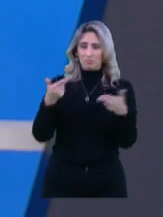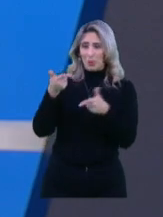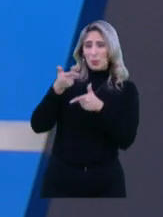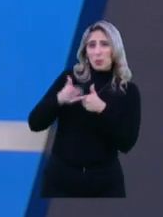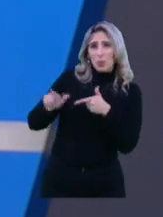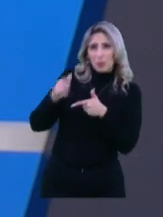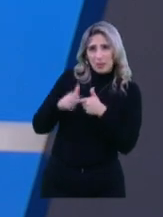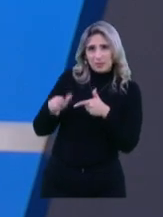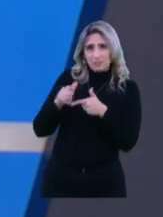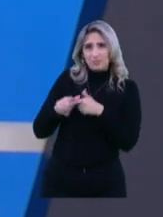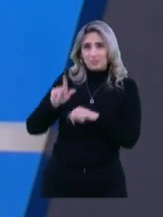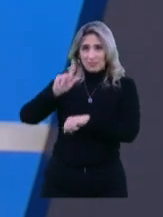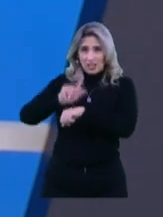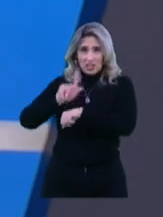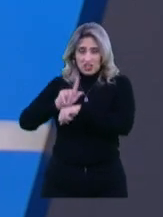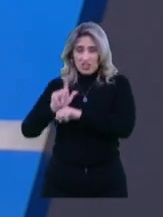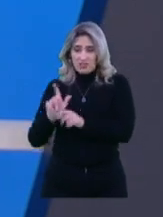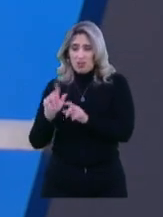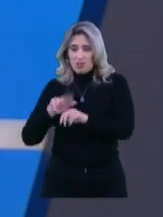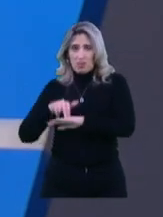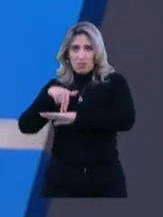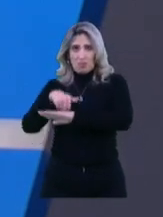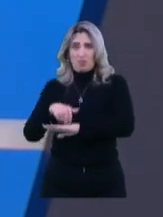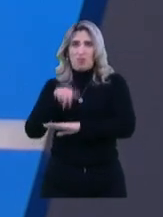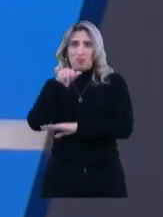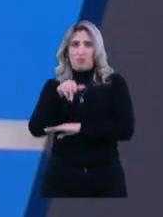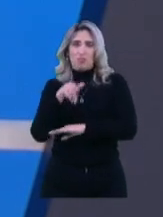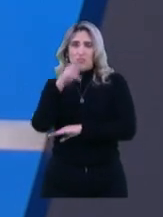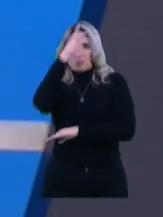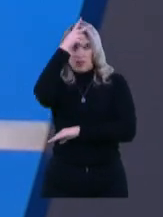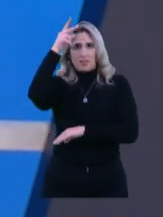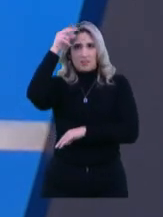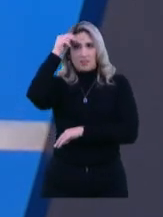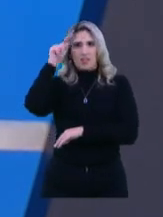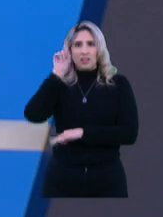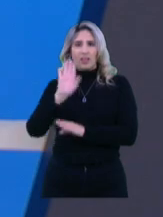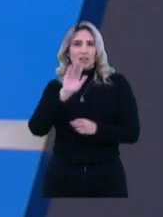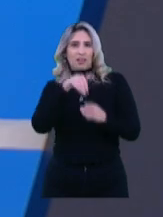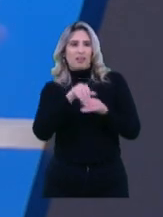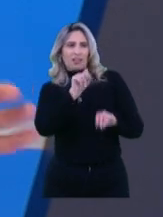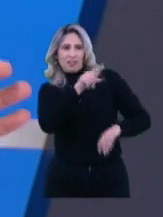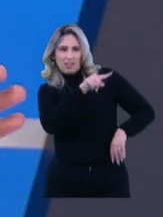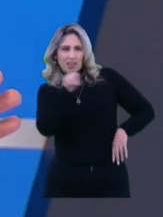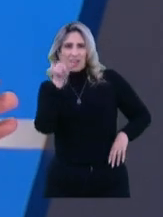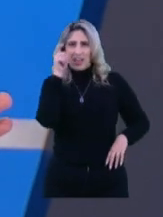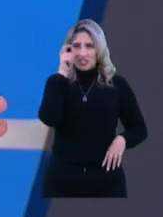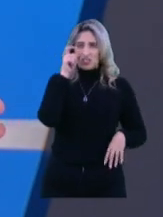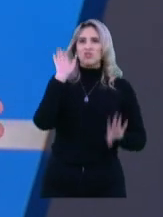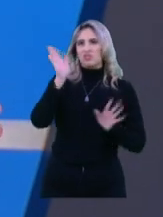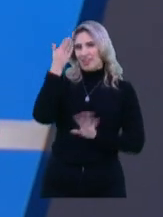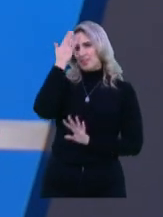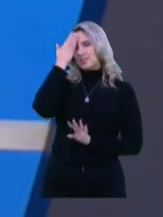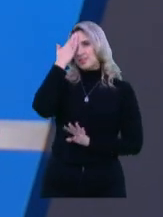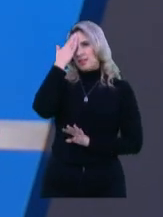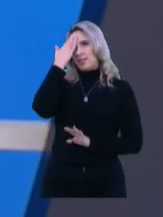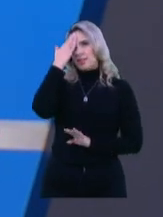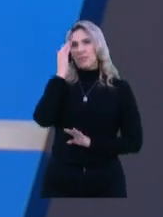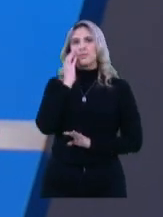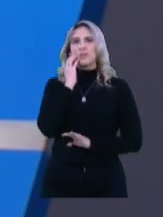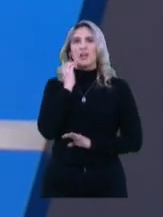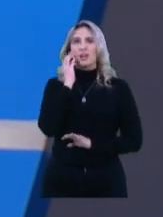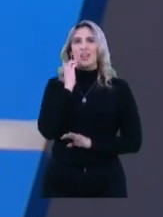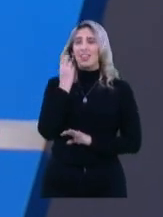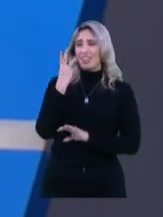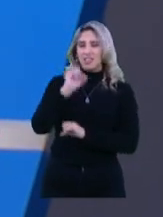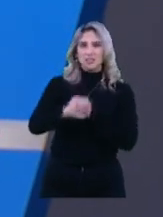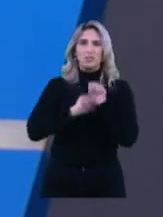problemas da gestão do Ricardo Nunes é que ela é uma gestão eleitoreira Quem tá assistindo sabe disso ficou 3